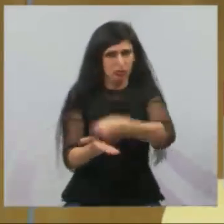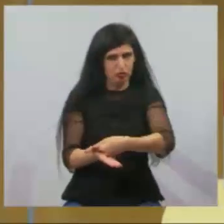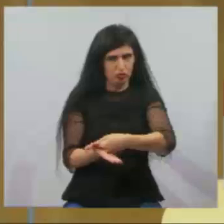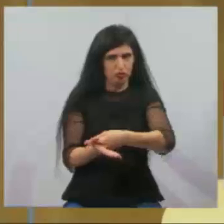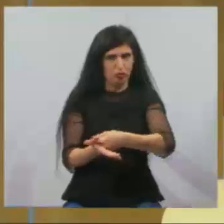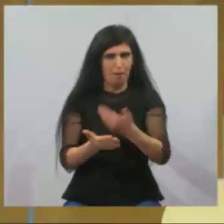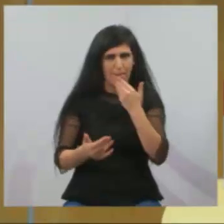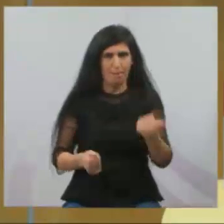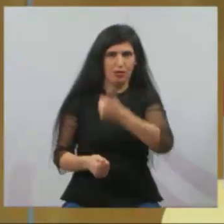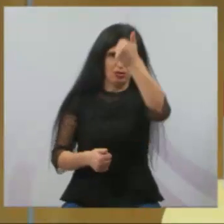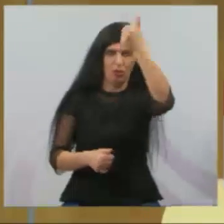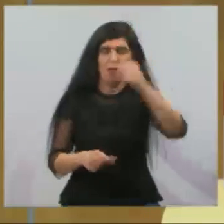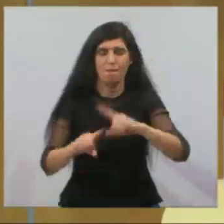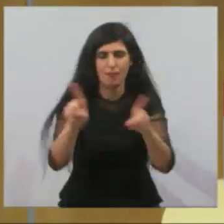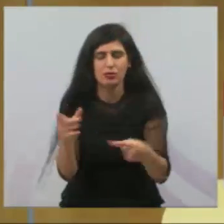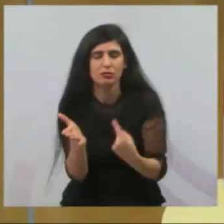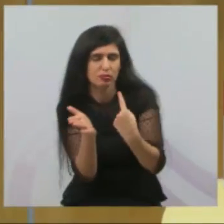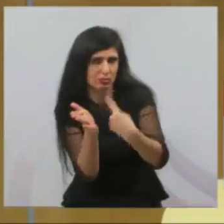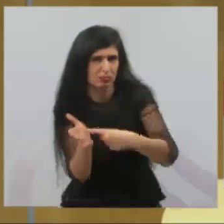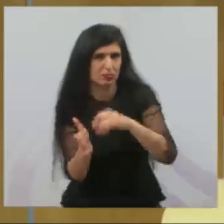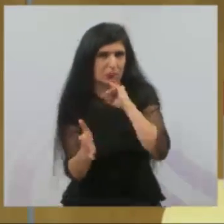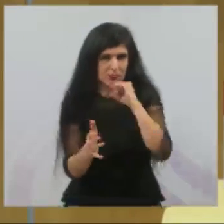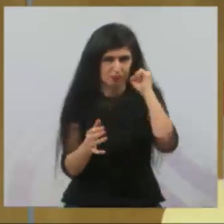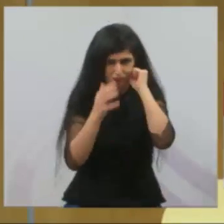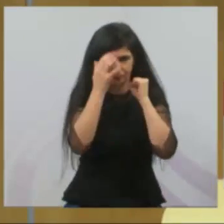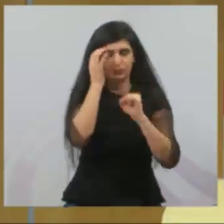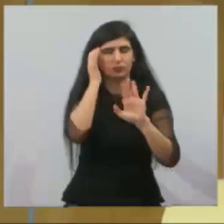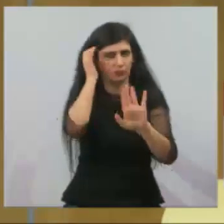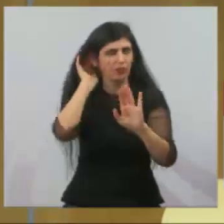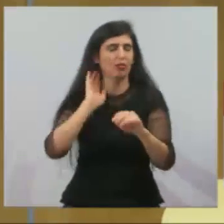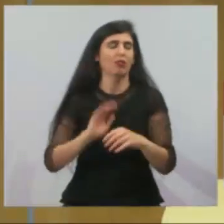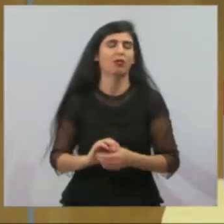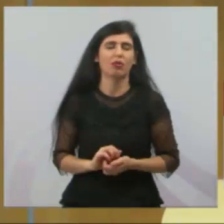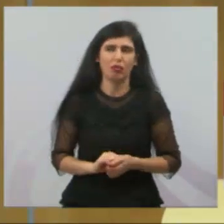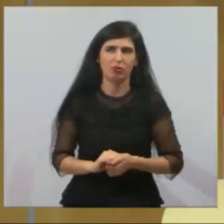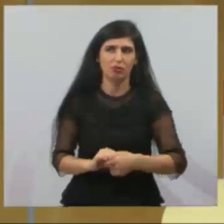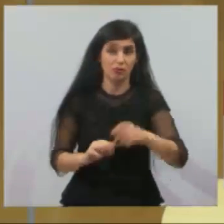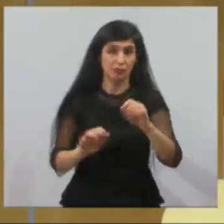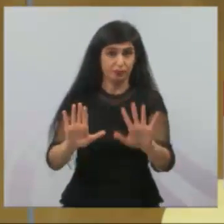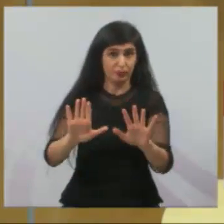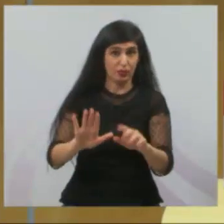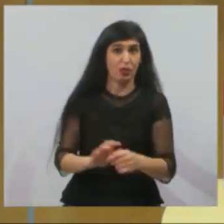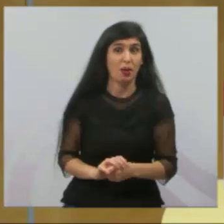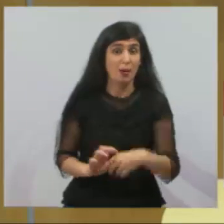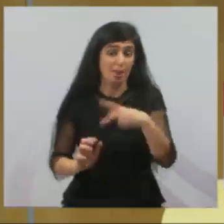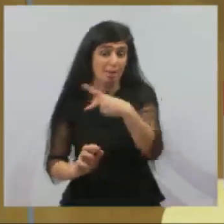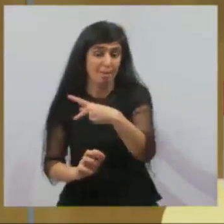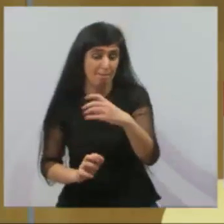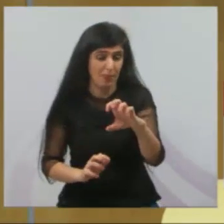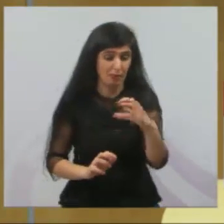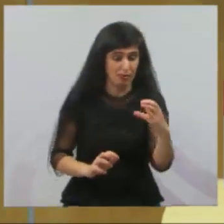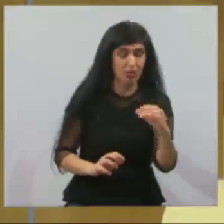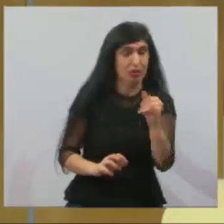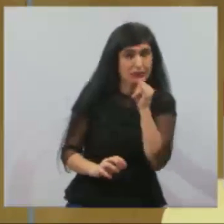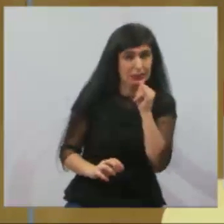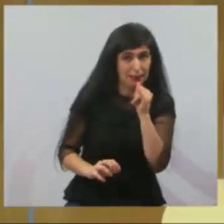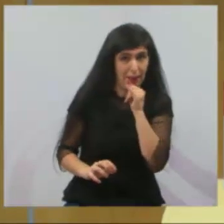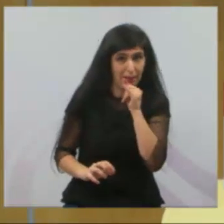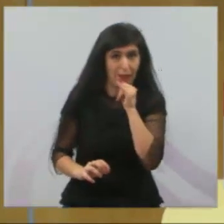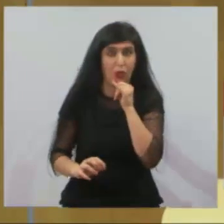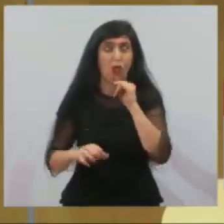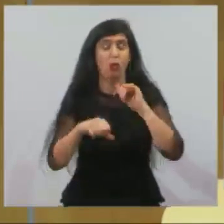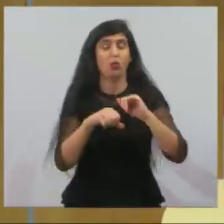o compromisso do prefeito, se sair qualquer decisão dessa PEC paralela que estão julgando, se for